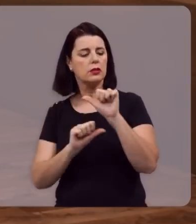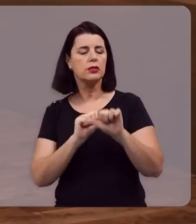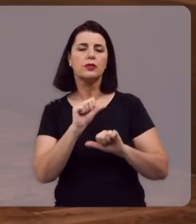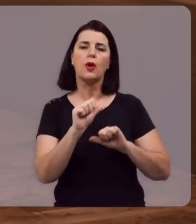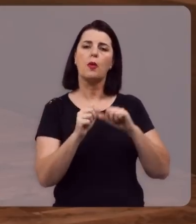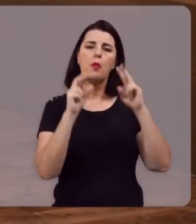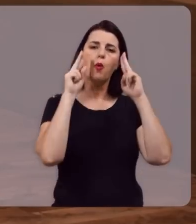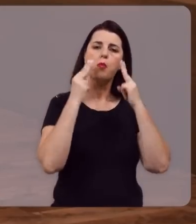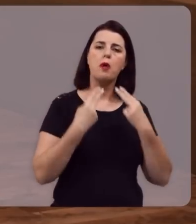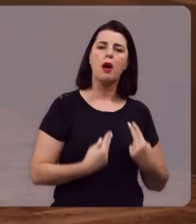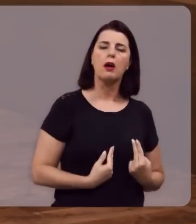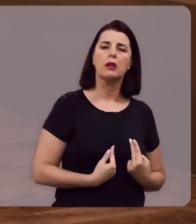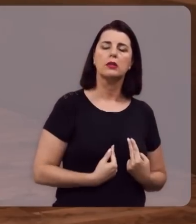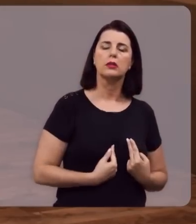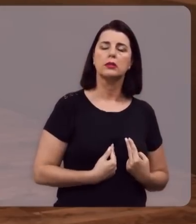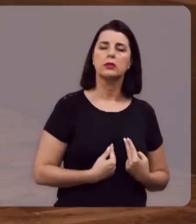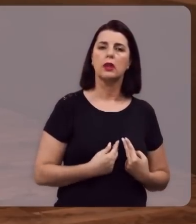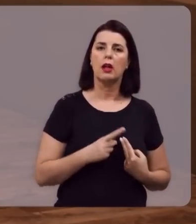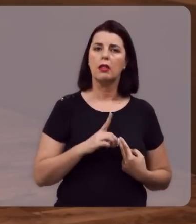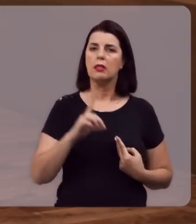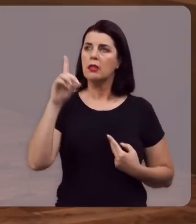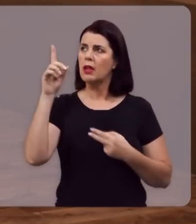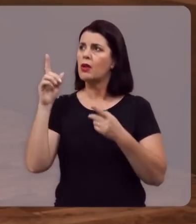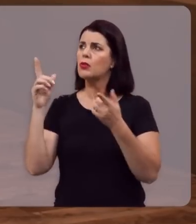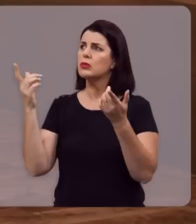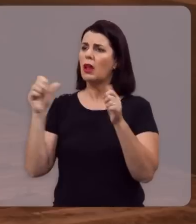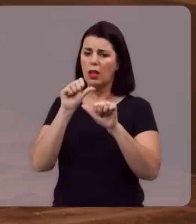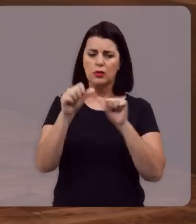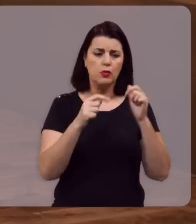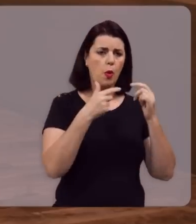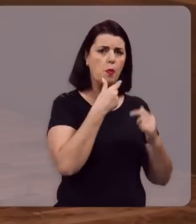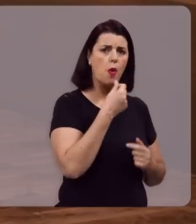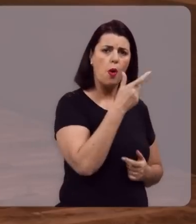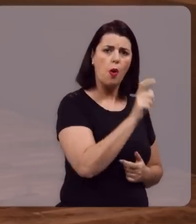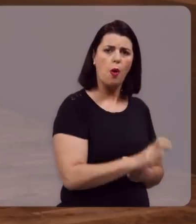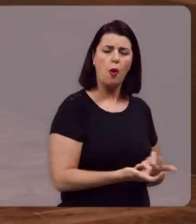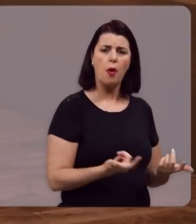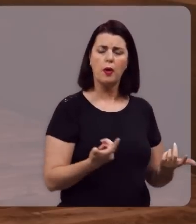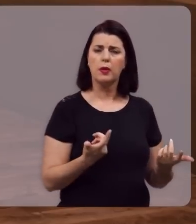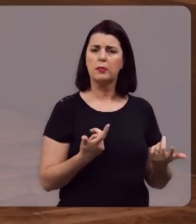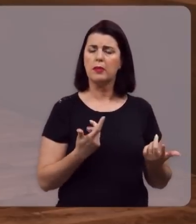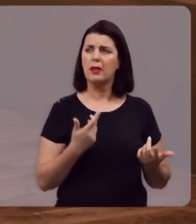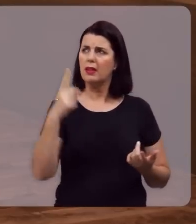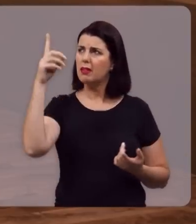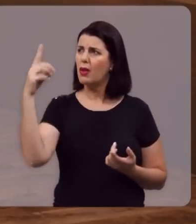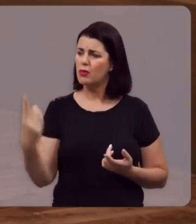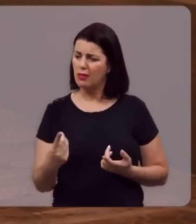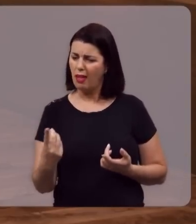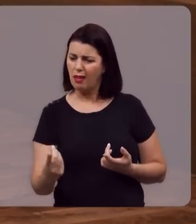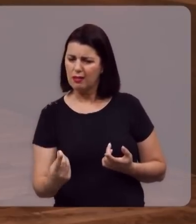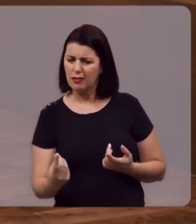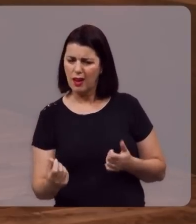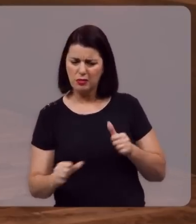tornou-se imanente, sendo Deus, se fez homem, sendo eterno, entrou no tempo,